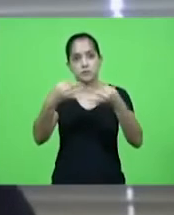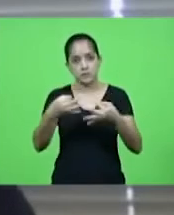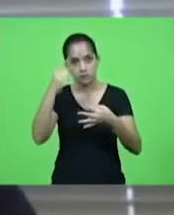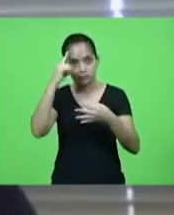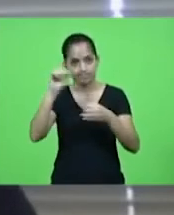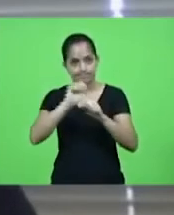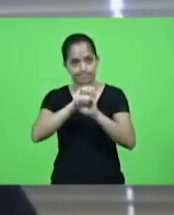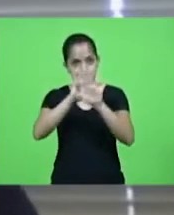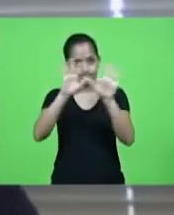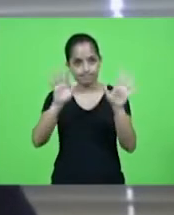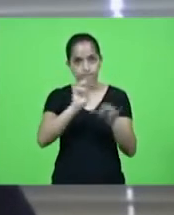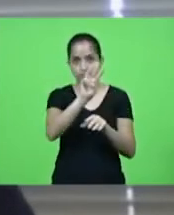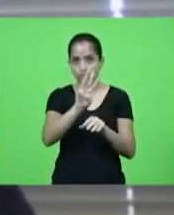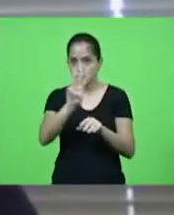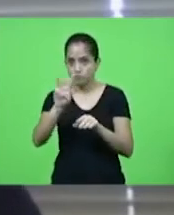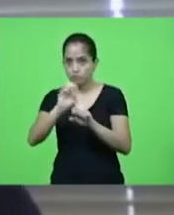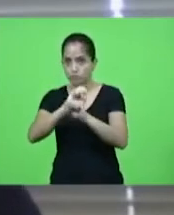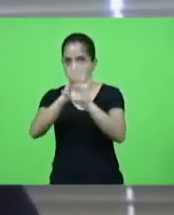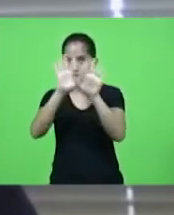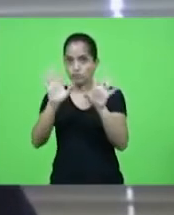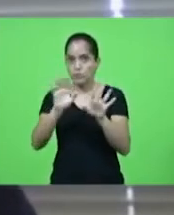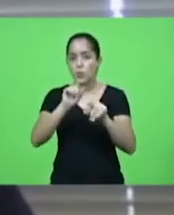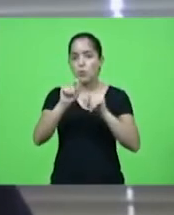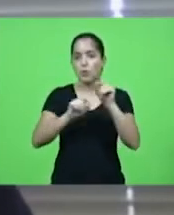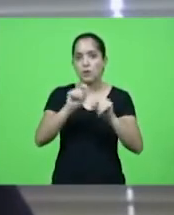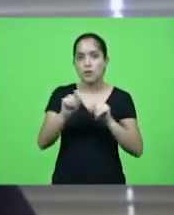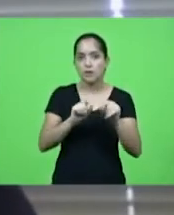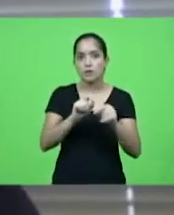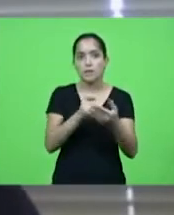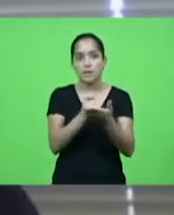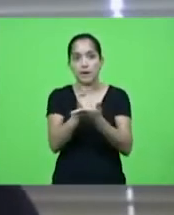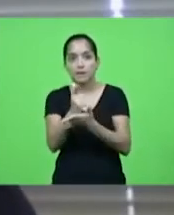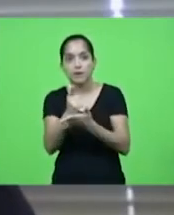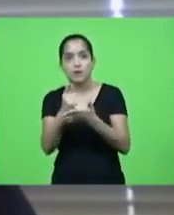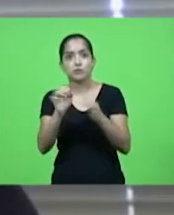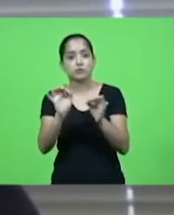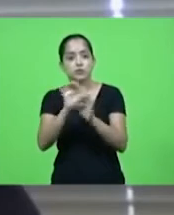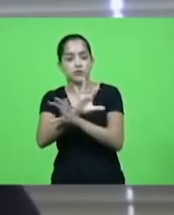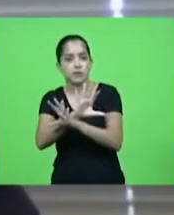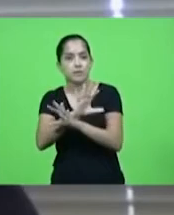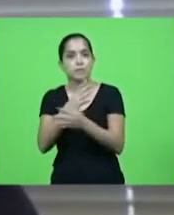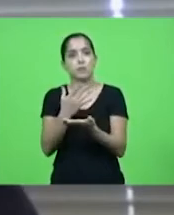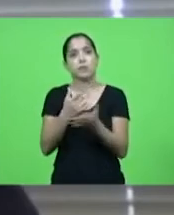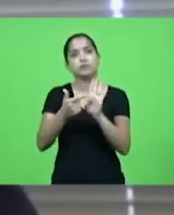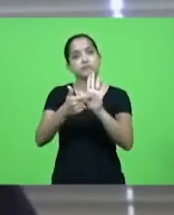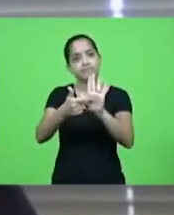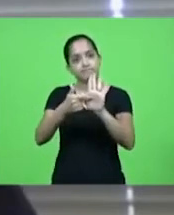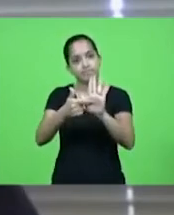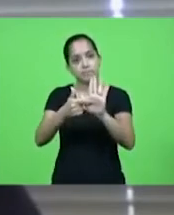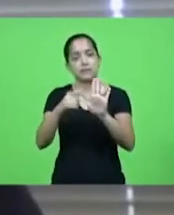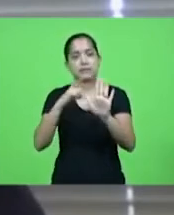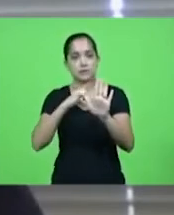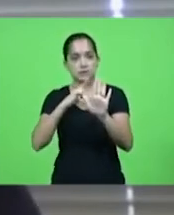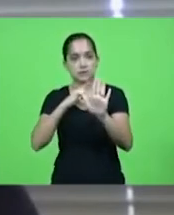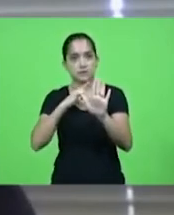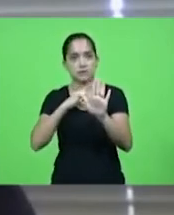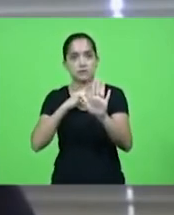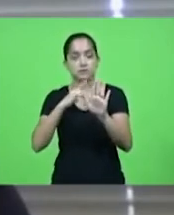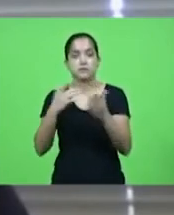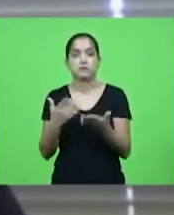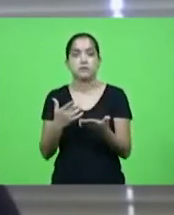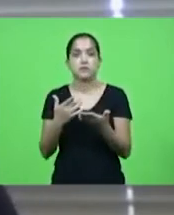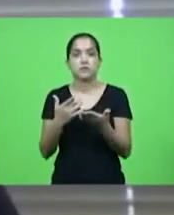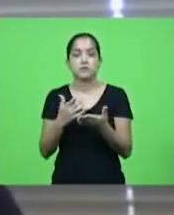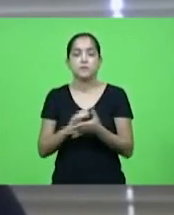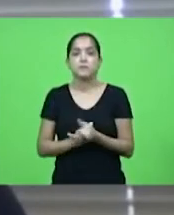Transparência o que está empenhado que tava irritado de recursos financeiros e por